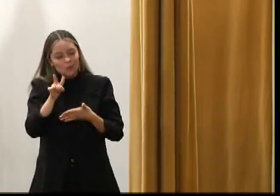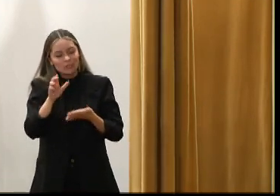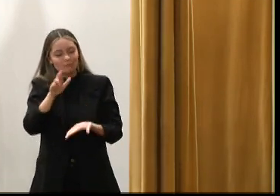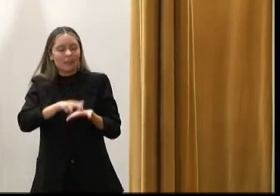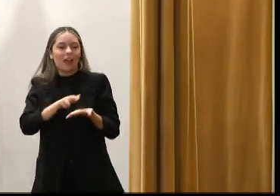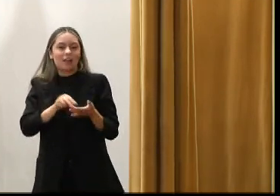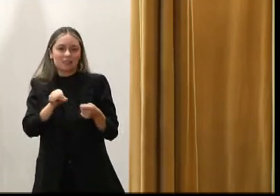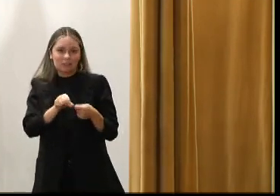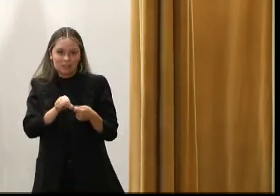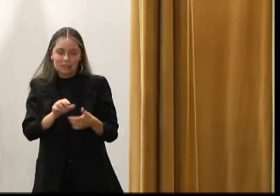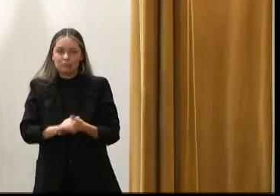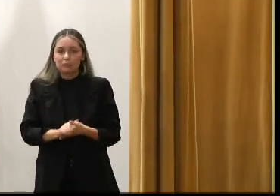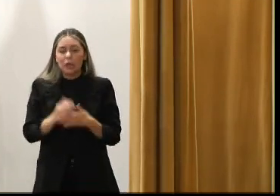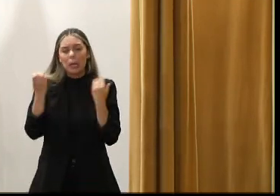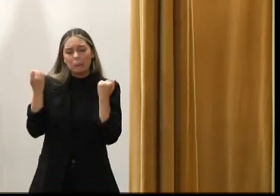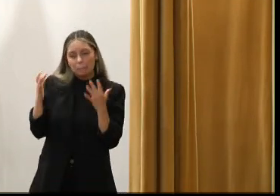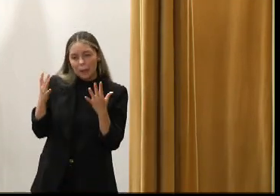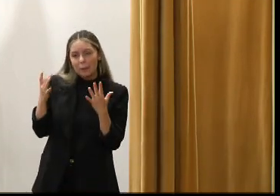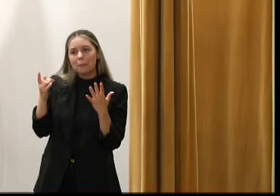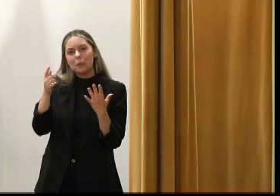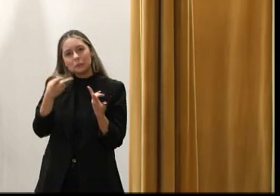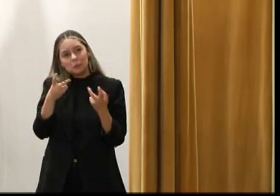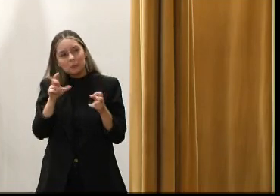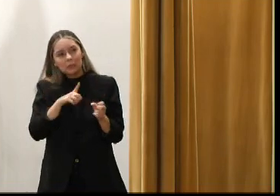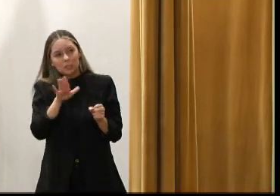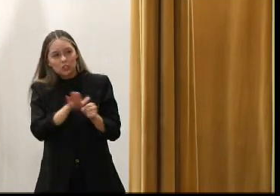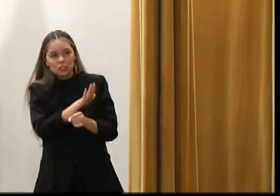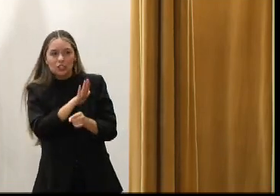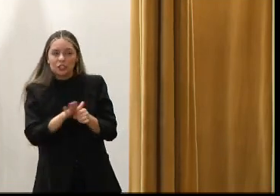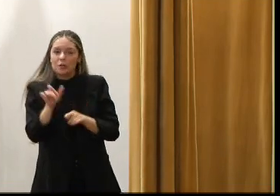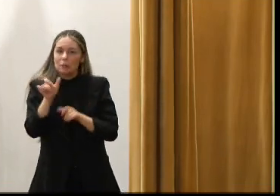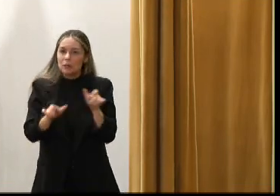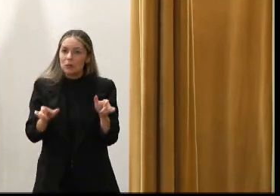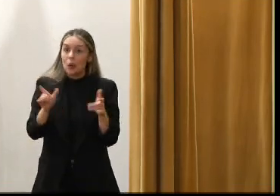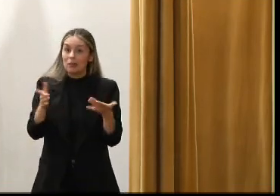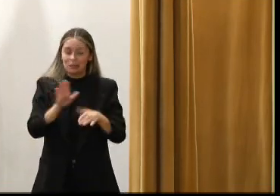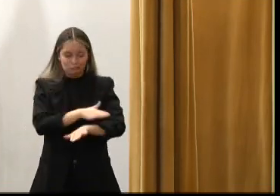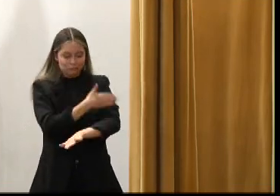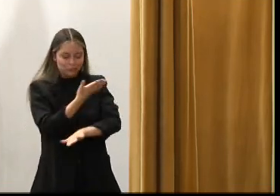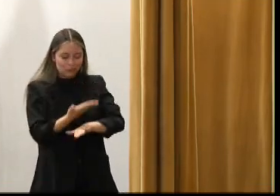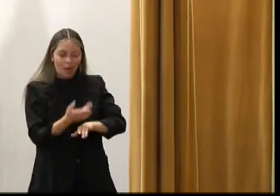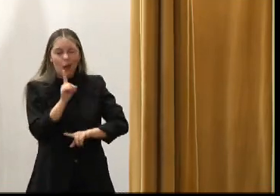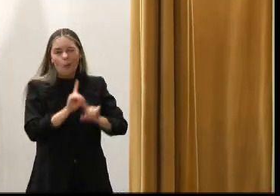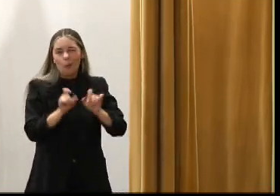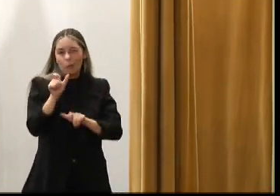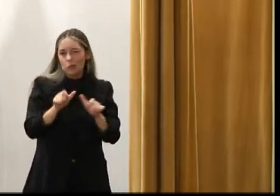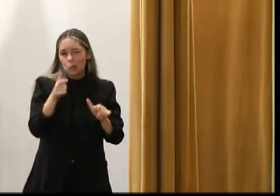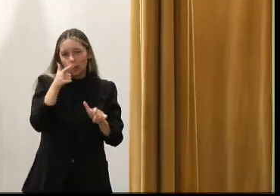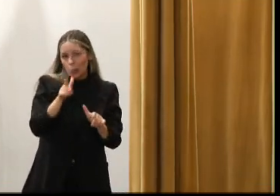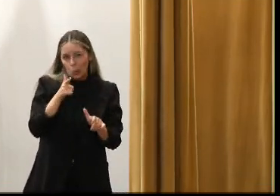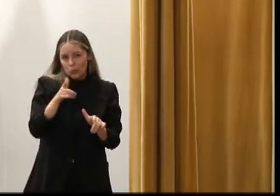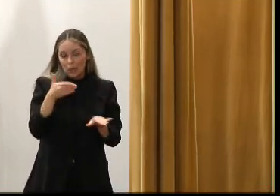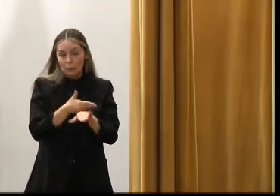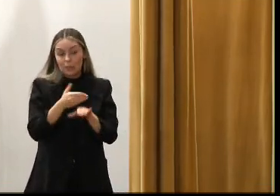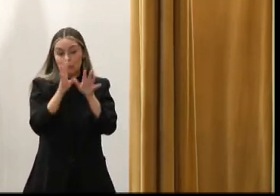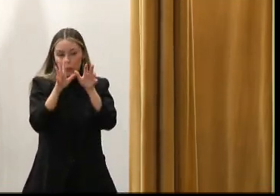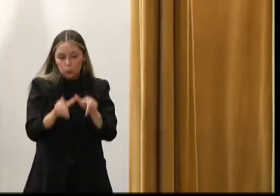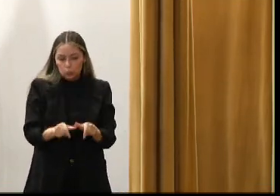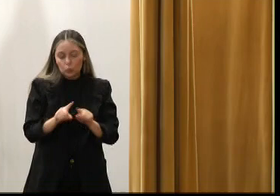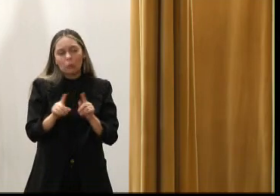Então, parabéns. Em breve aqui teremos casa cheia, né? Como o dia é longo, nem todo mundo consegue estar o dia inteiro aqui, mas